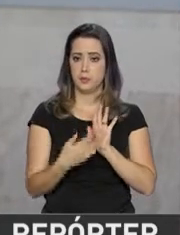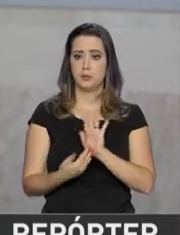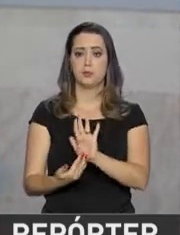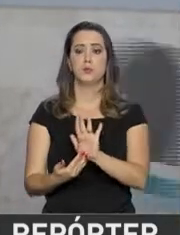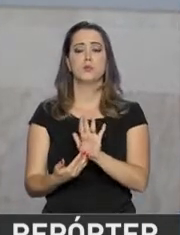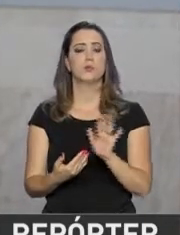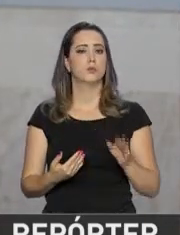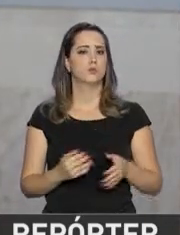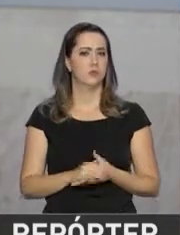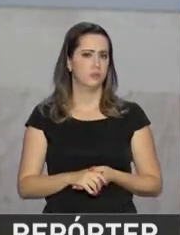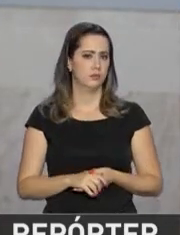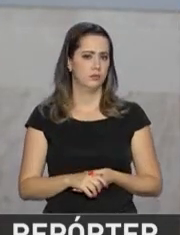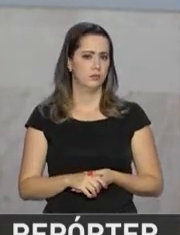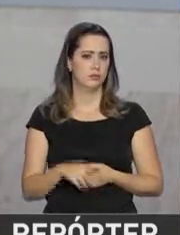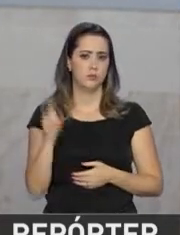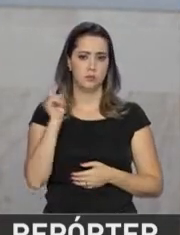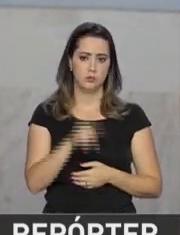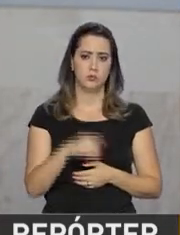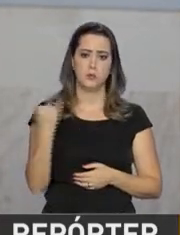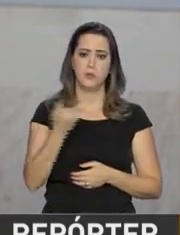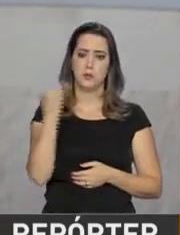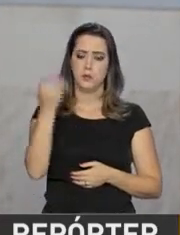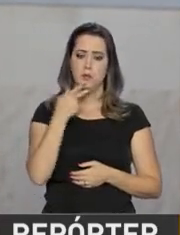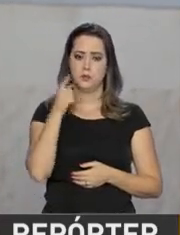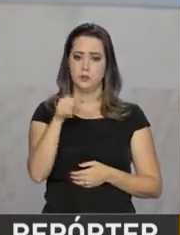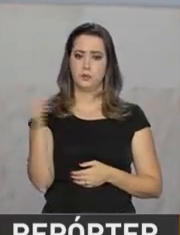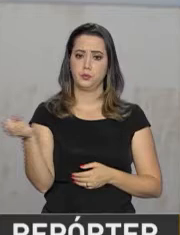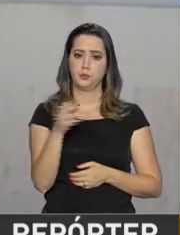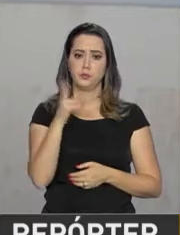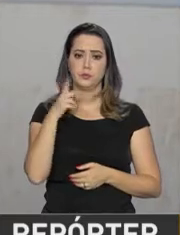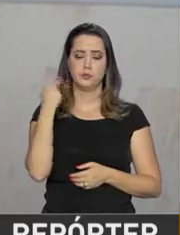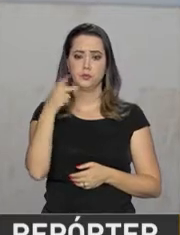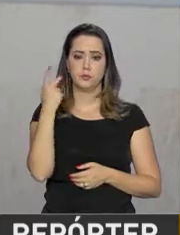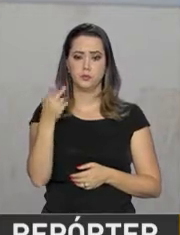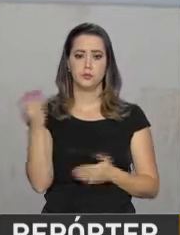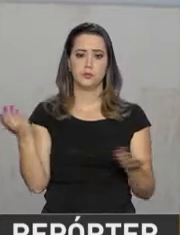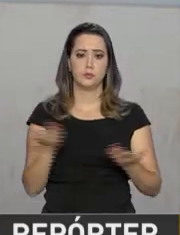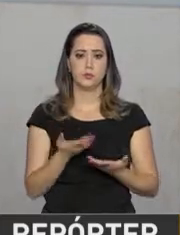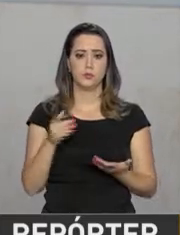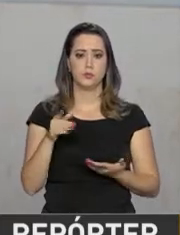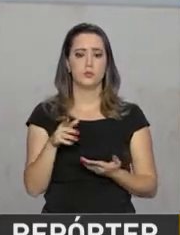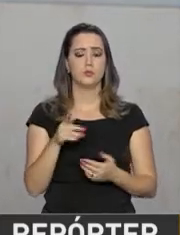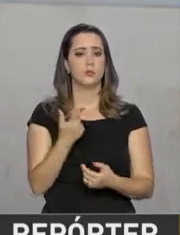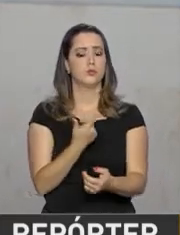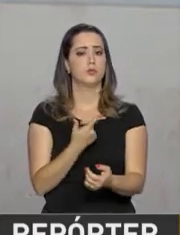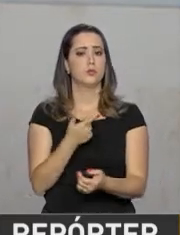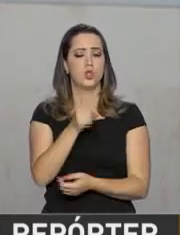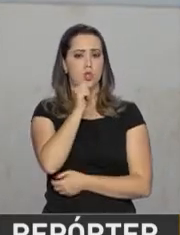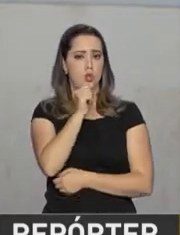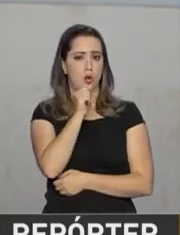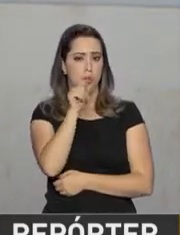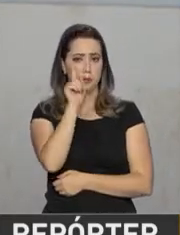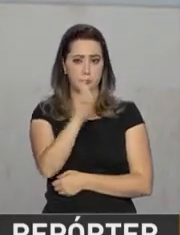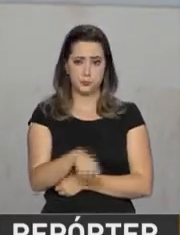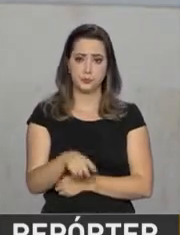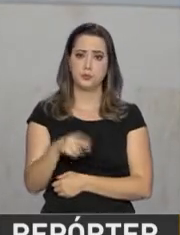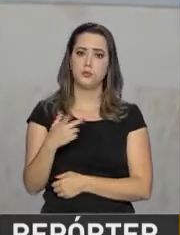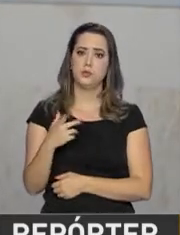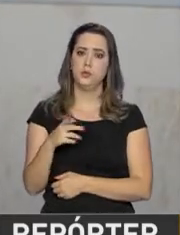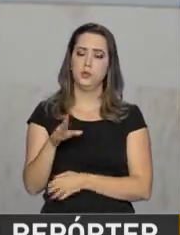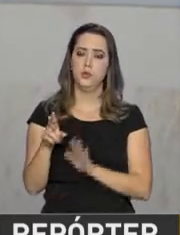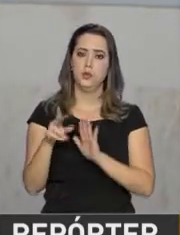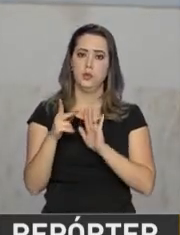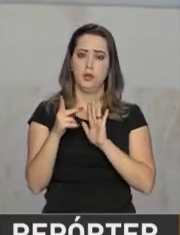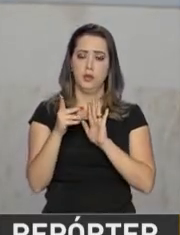comunidade é esse é um aspecto muito importante da nova política da atual política sobre drogas que foi uma portaria interministerial